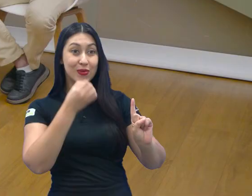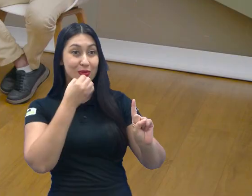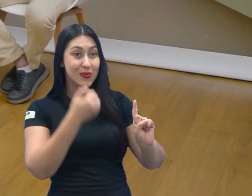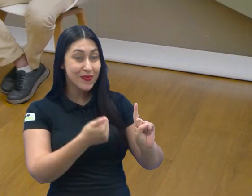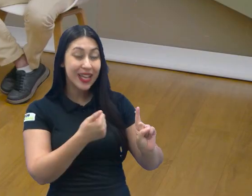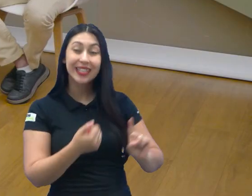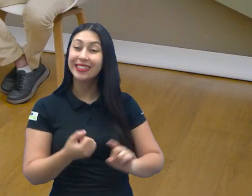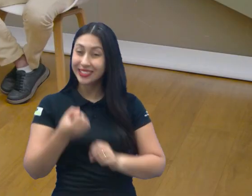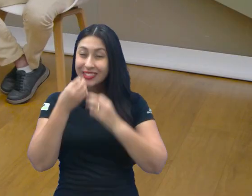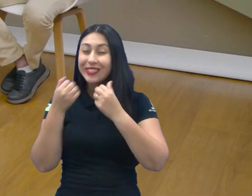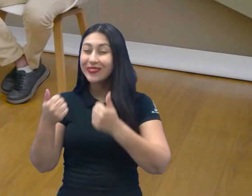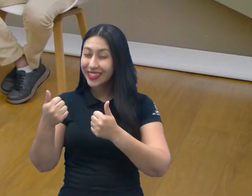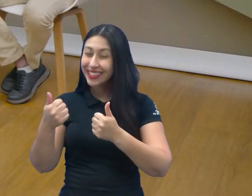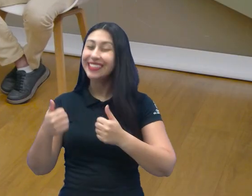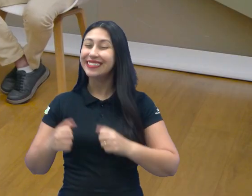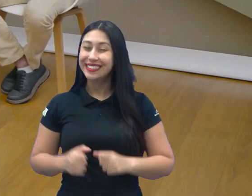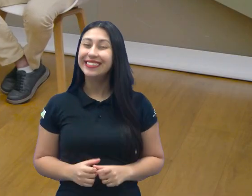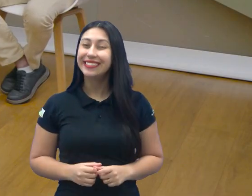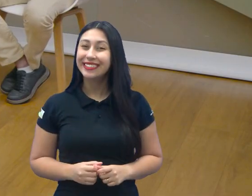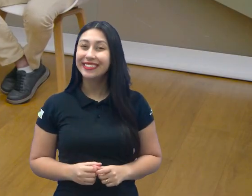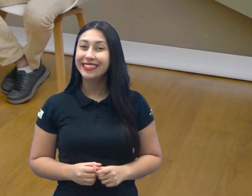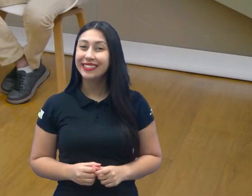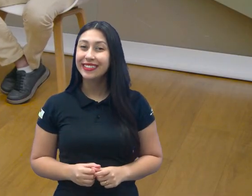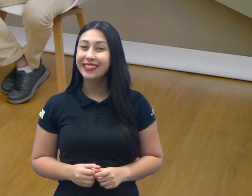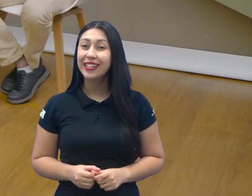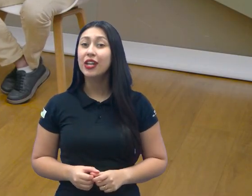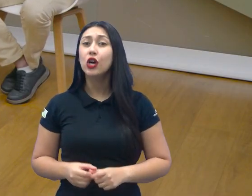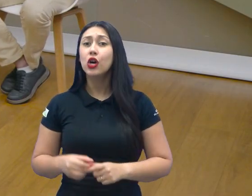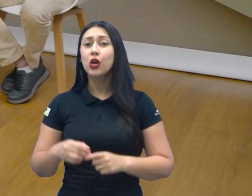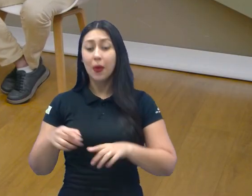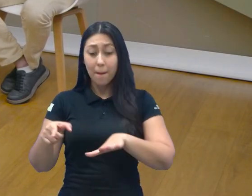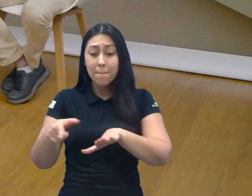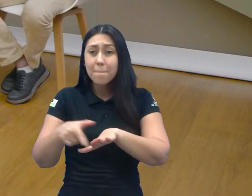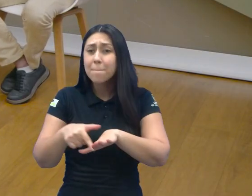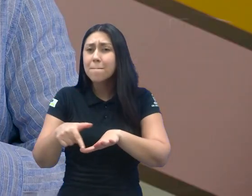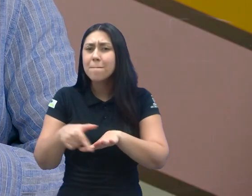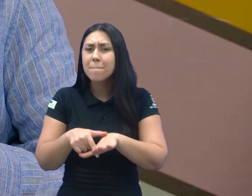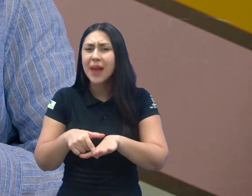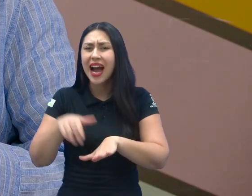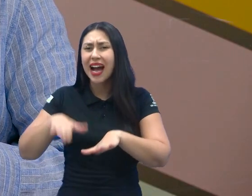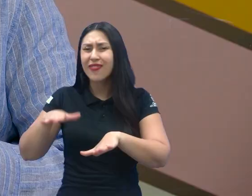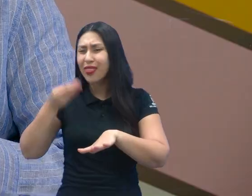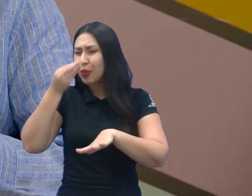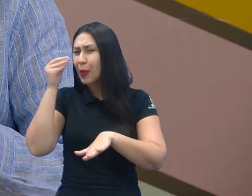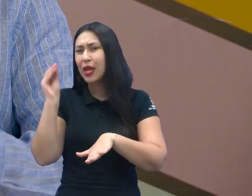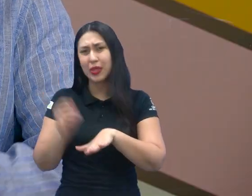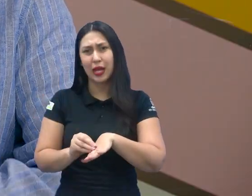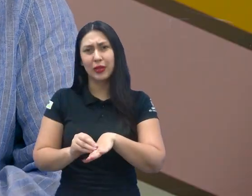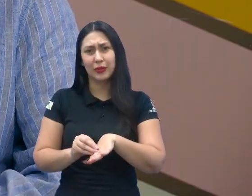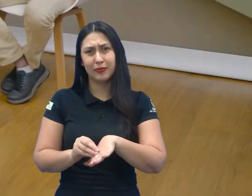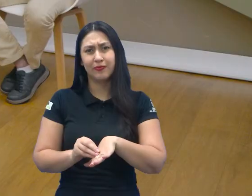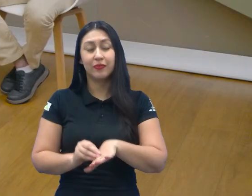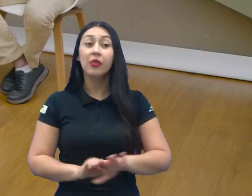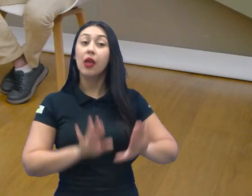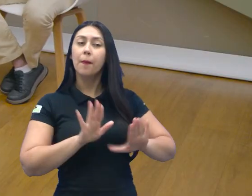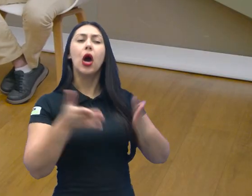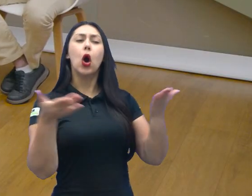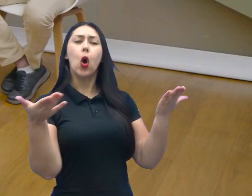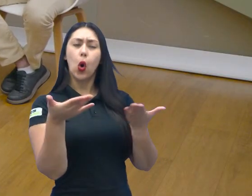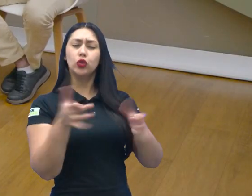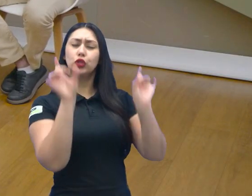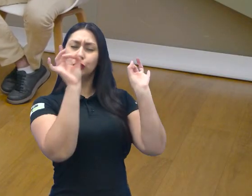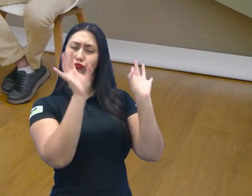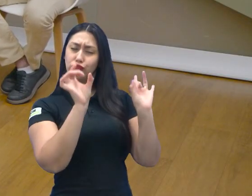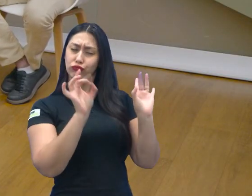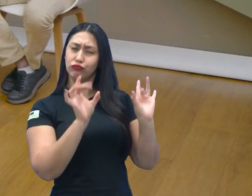Tudo ótimo. Você falou certo, os pés são negligenciados. Ah, mas hoje eles serão tratados aqui com muito amor e